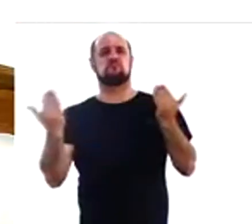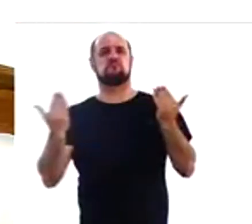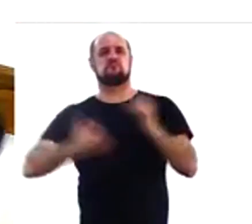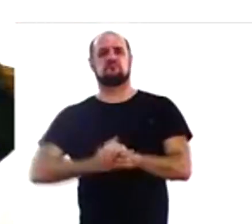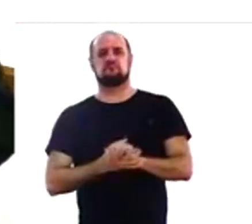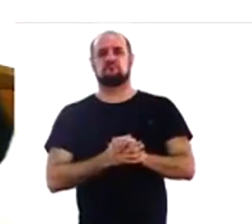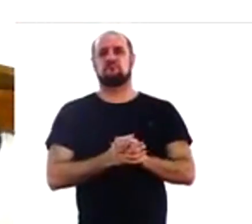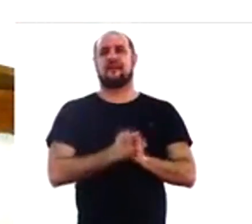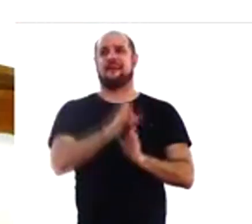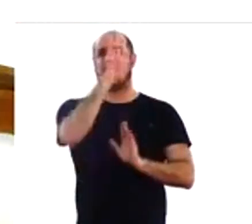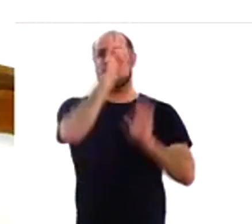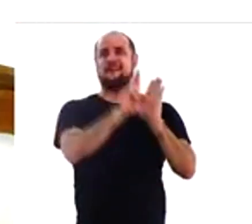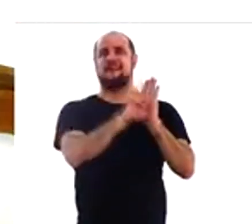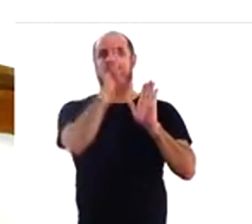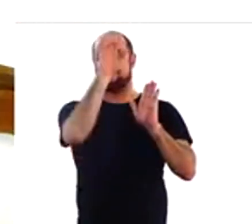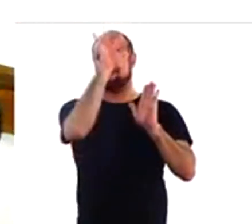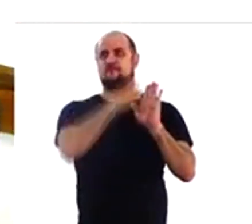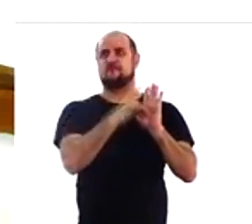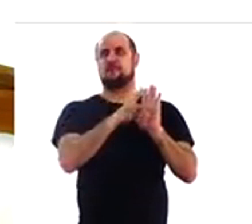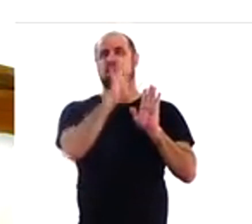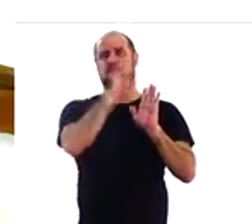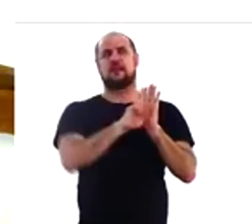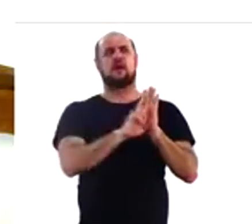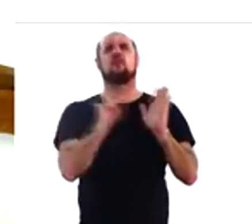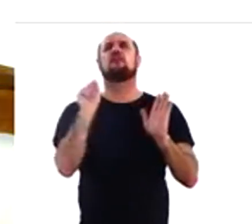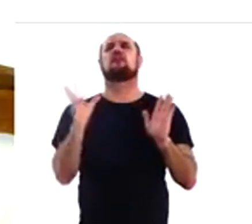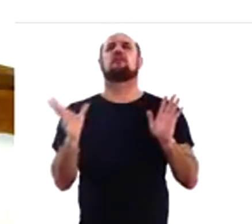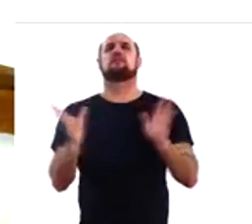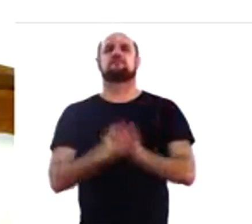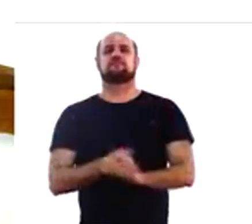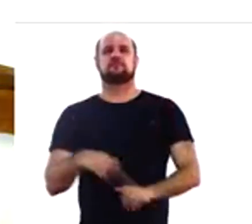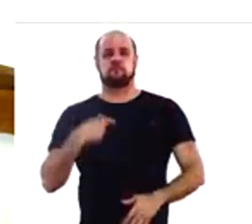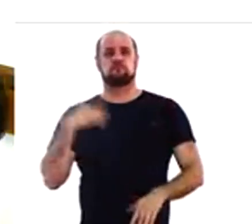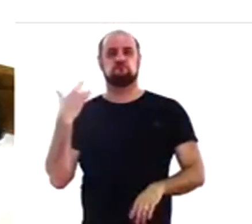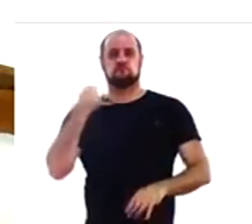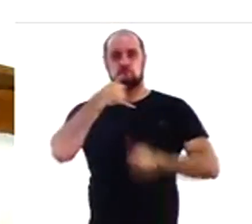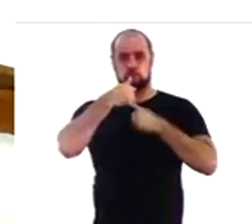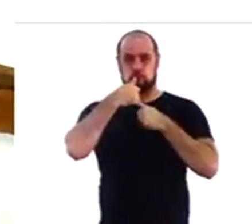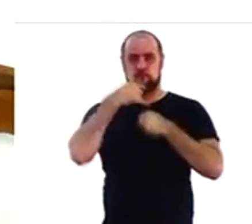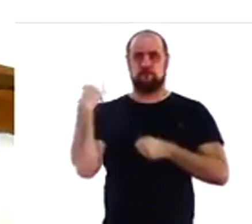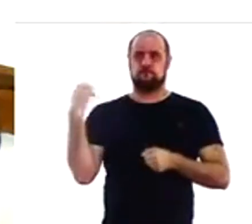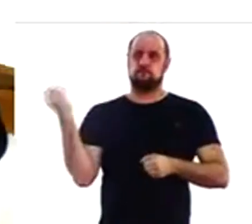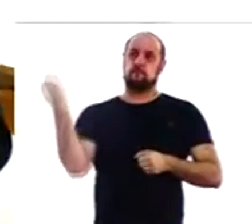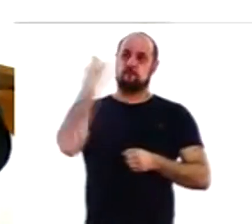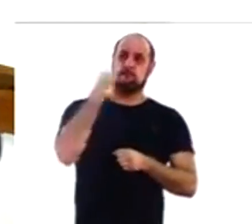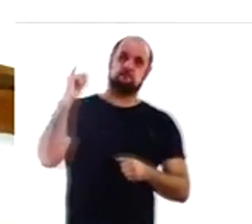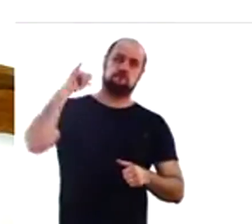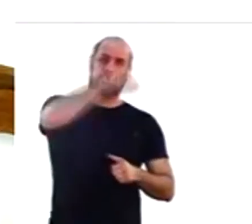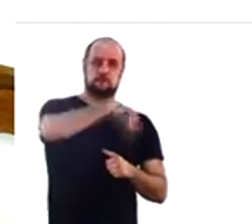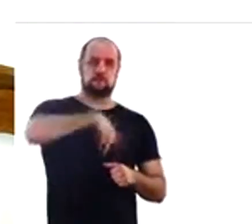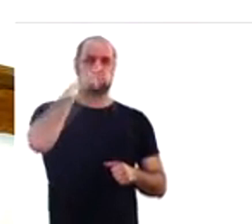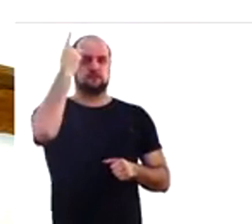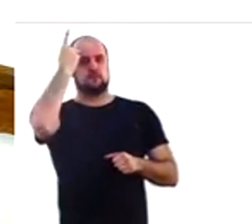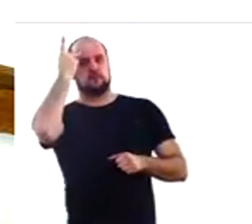eu vivi em algum momento. Eu morava em Porto Alegre, no Rio Grande do Sul, e seguidamente vinha para São Paulo. E do